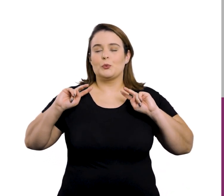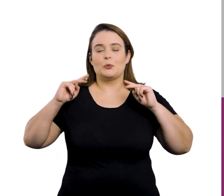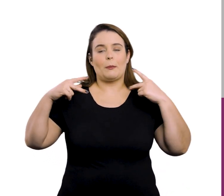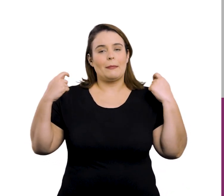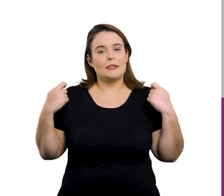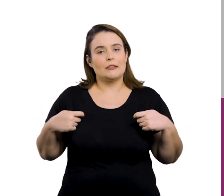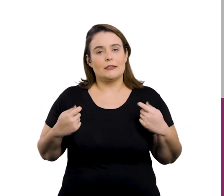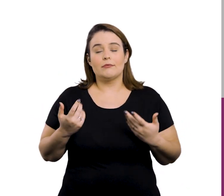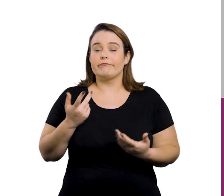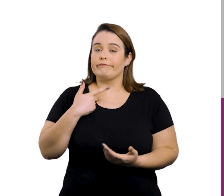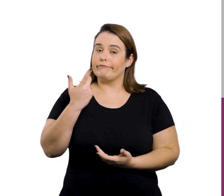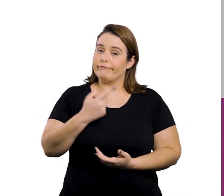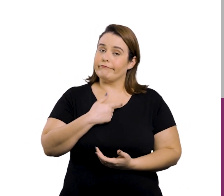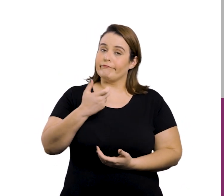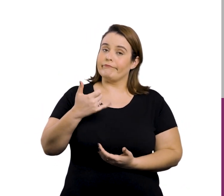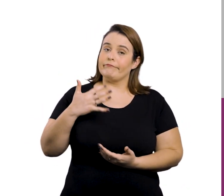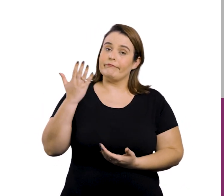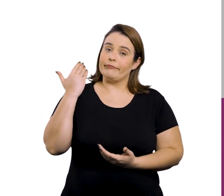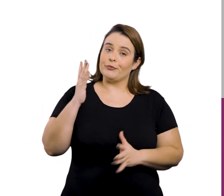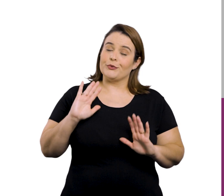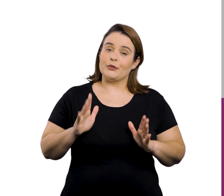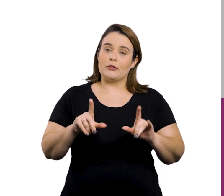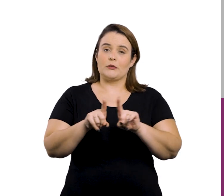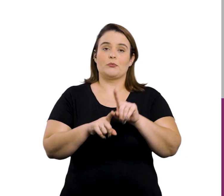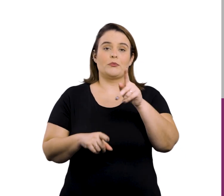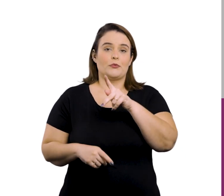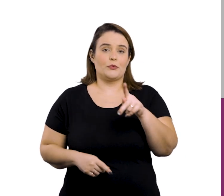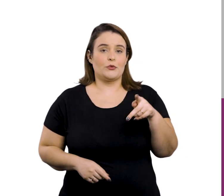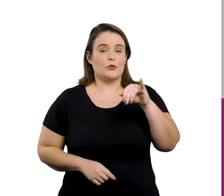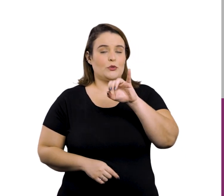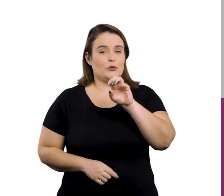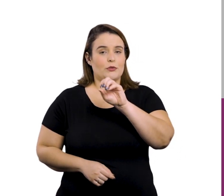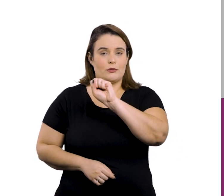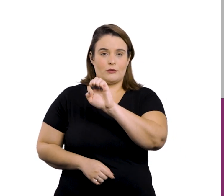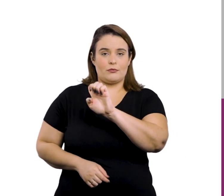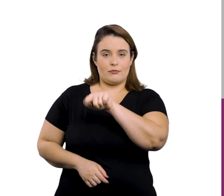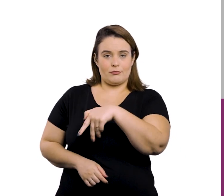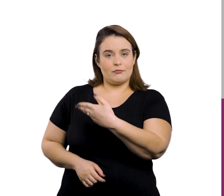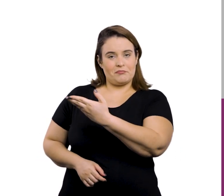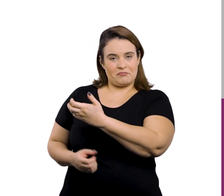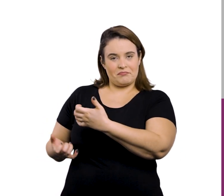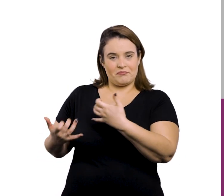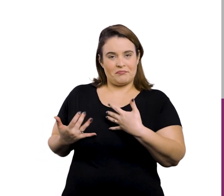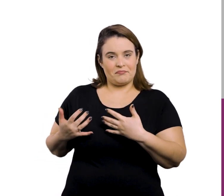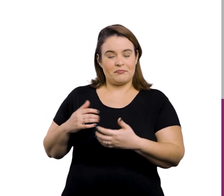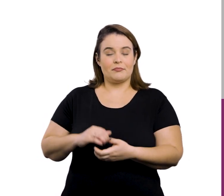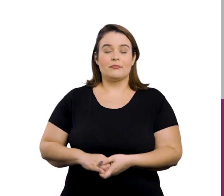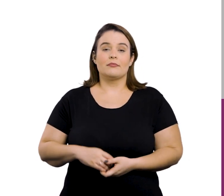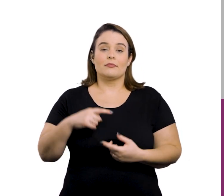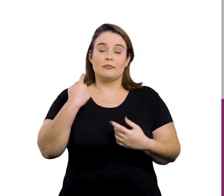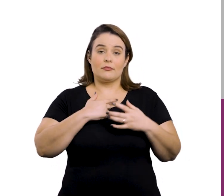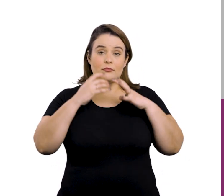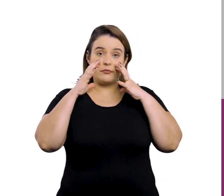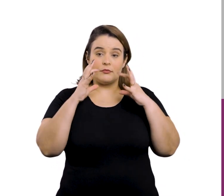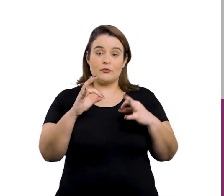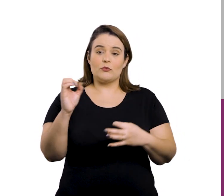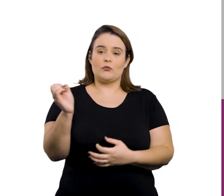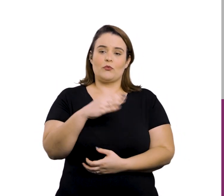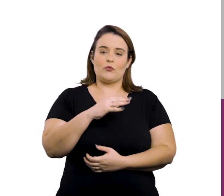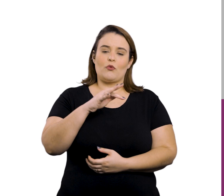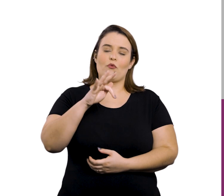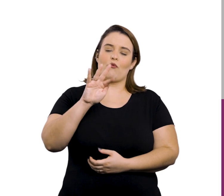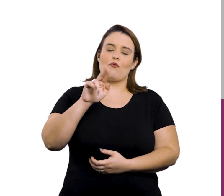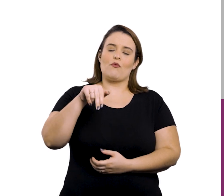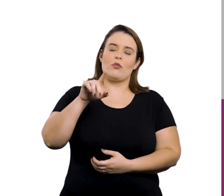montante, algo que precisa aumentar urgentemente, como já falamos antes e como o professor José Marcelino explicou.